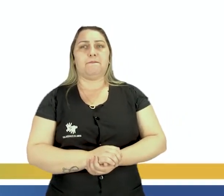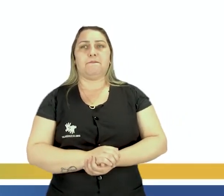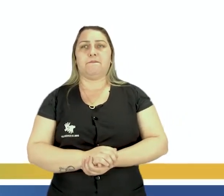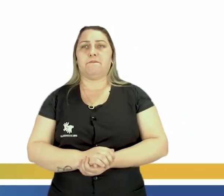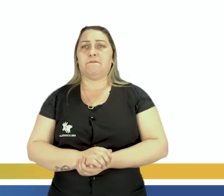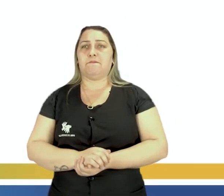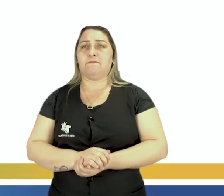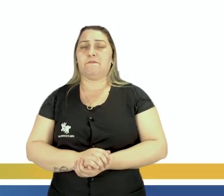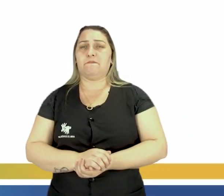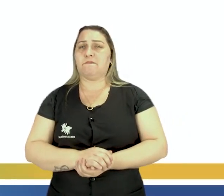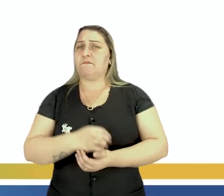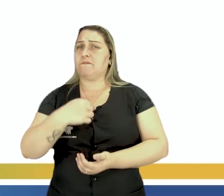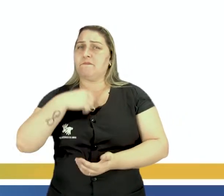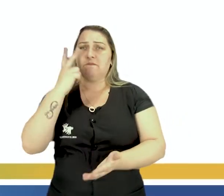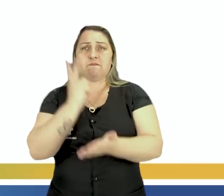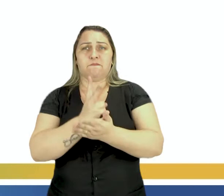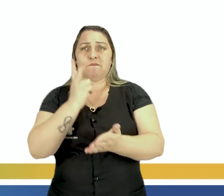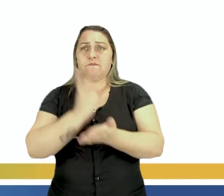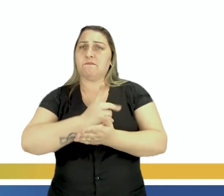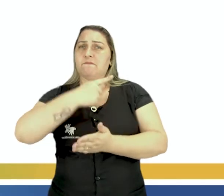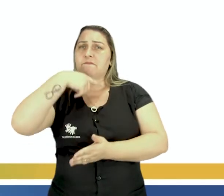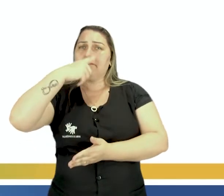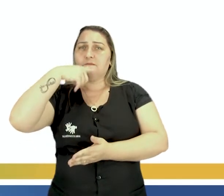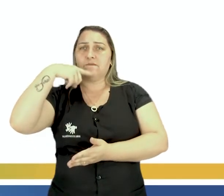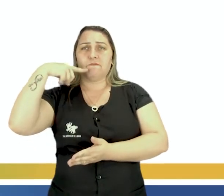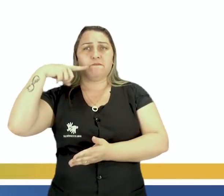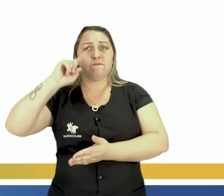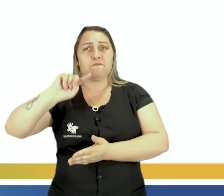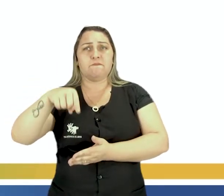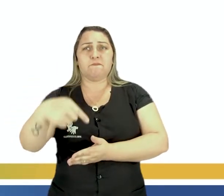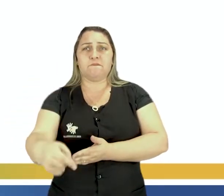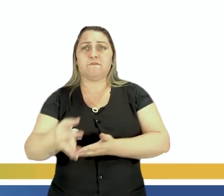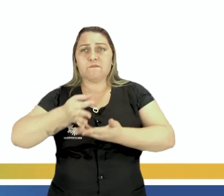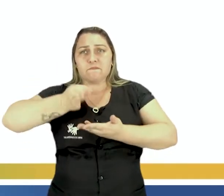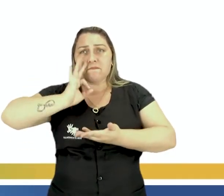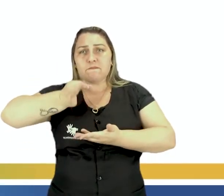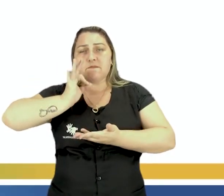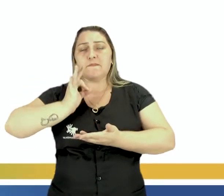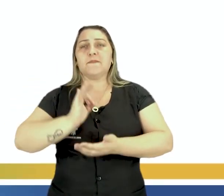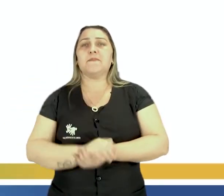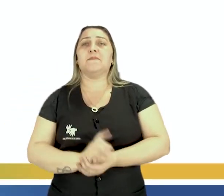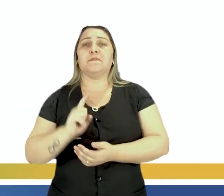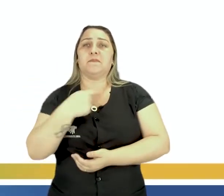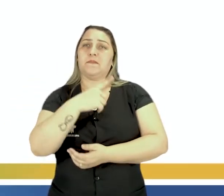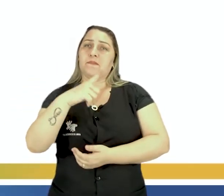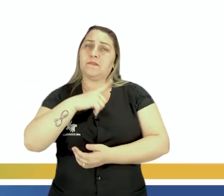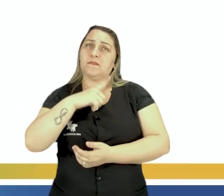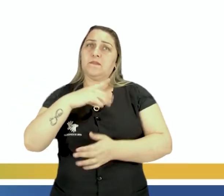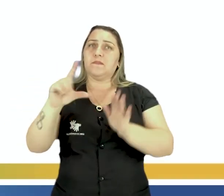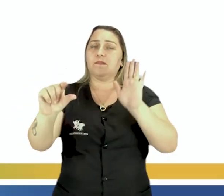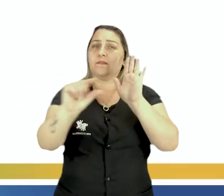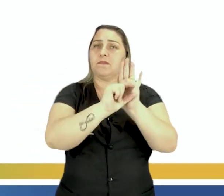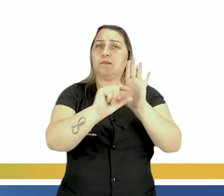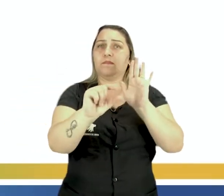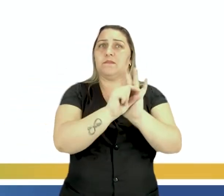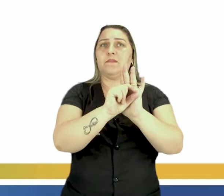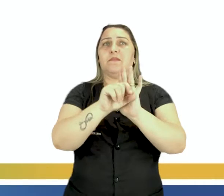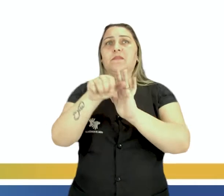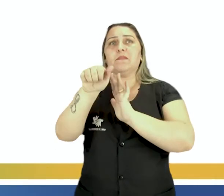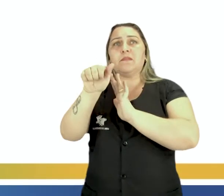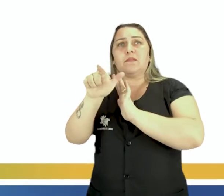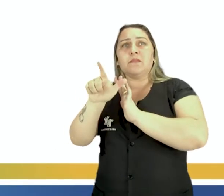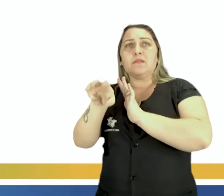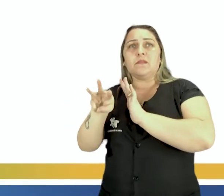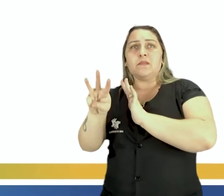breakfast. Eu sempre escovo meus dentes após o café da manhã. Então, nós temos aí destacada a palavra always,